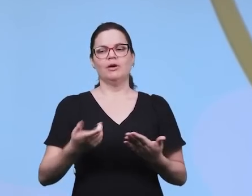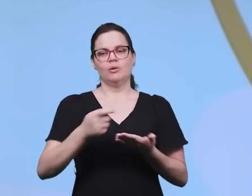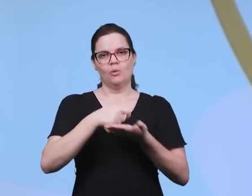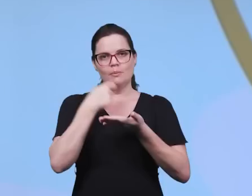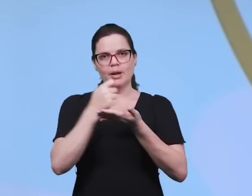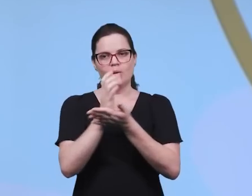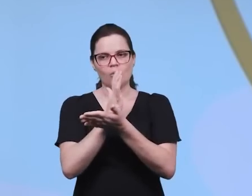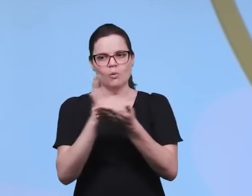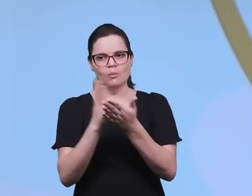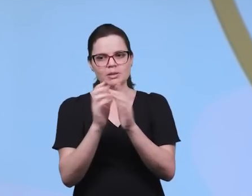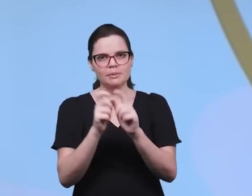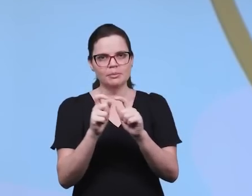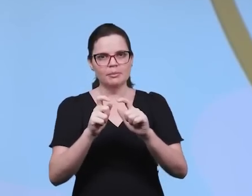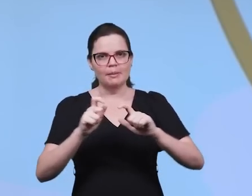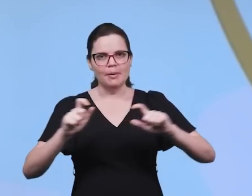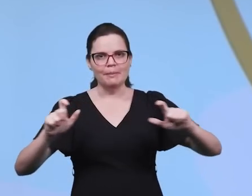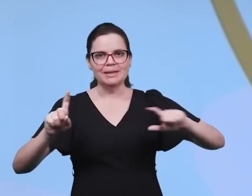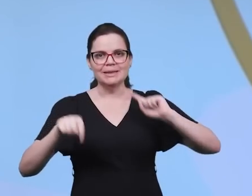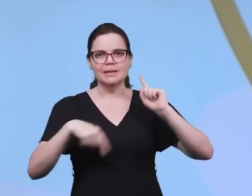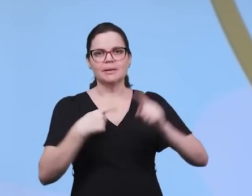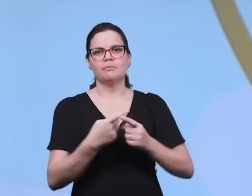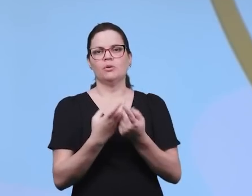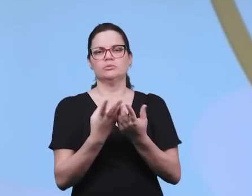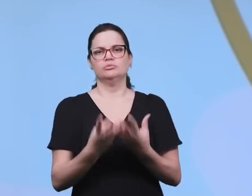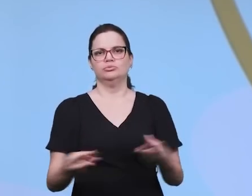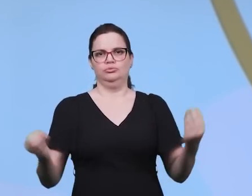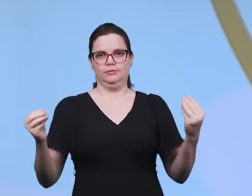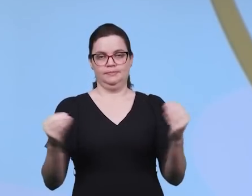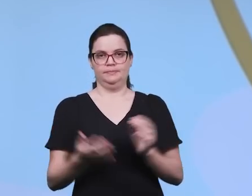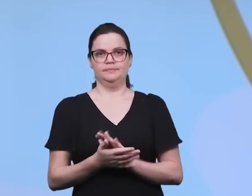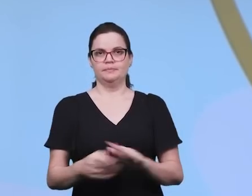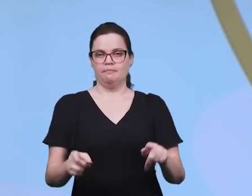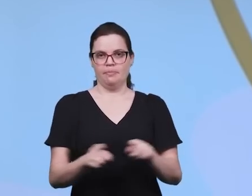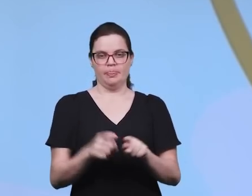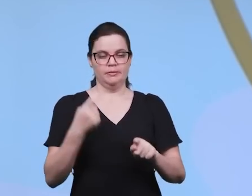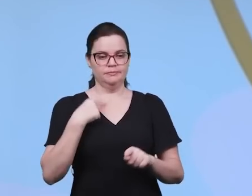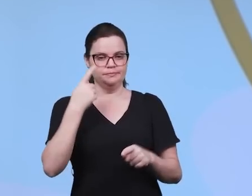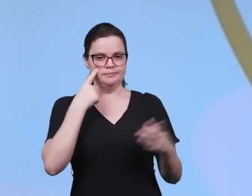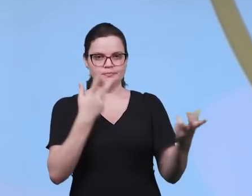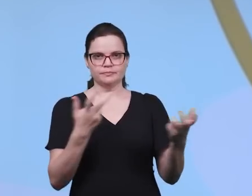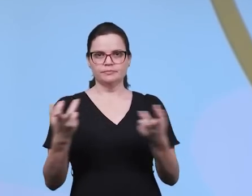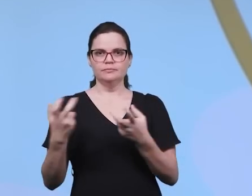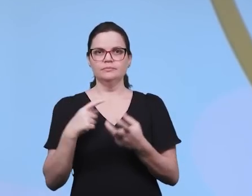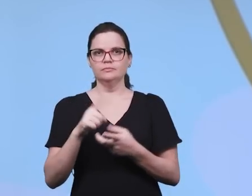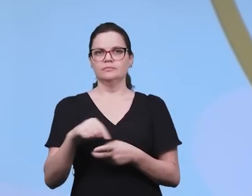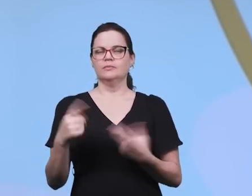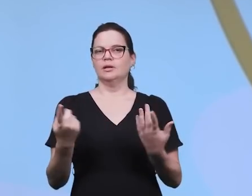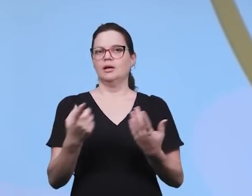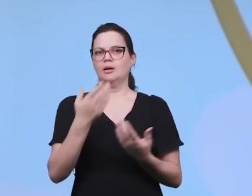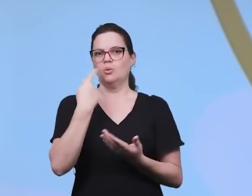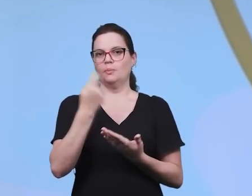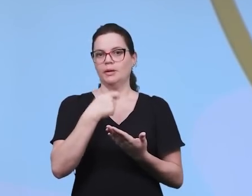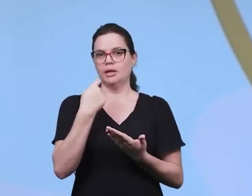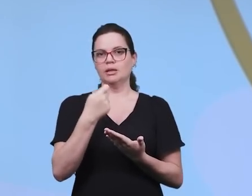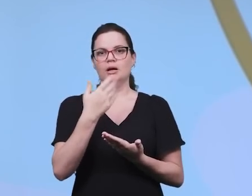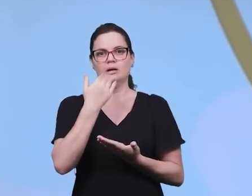A forma de apresentar o alimento, ou então até identificar que algumas seletividades podem vir de uma